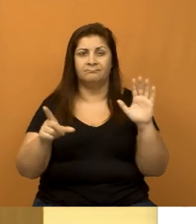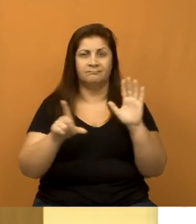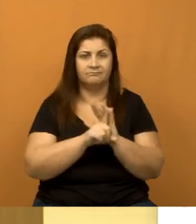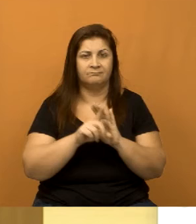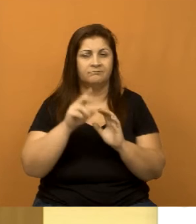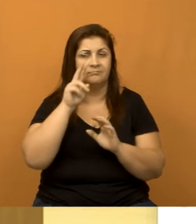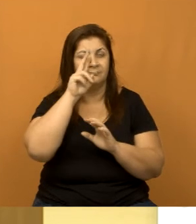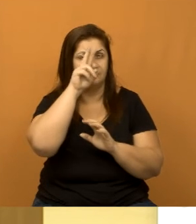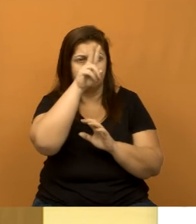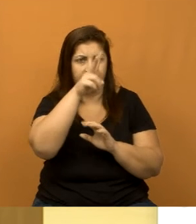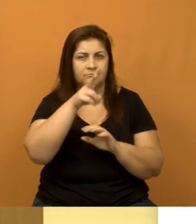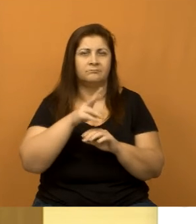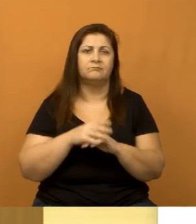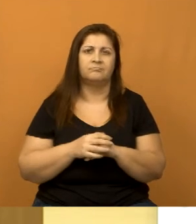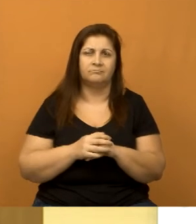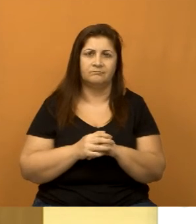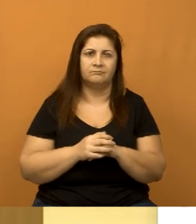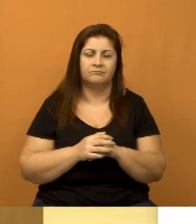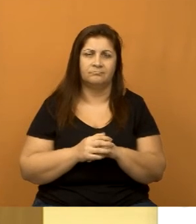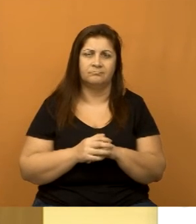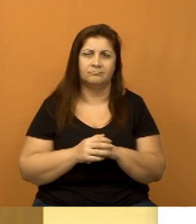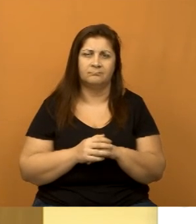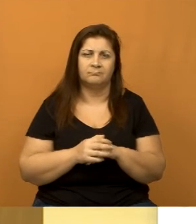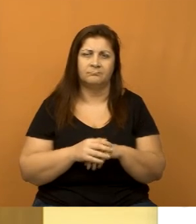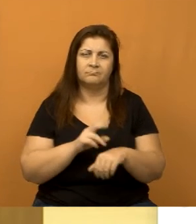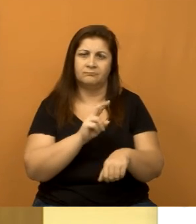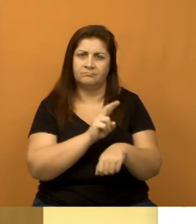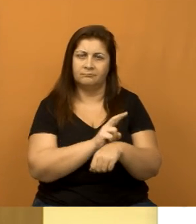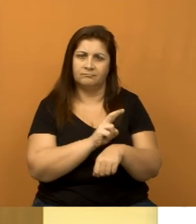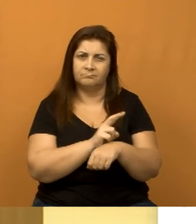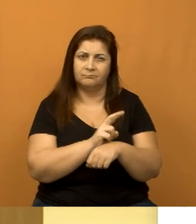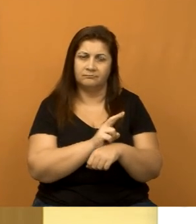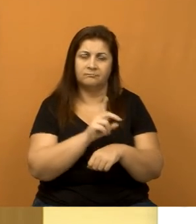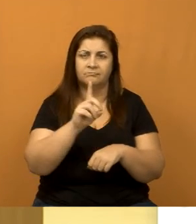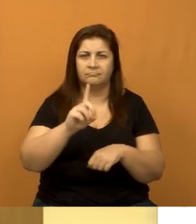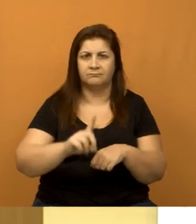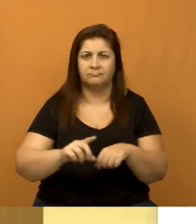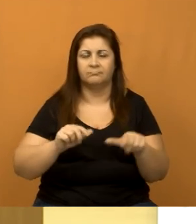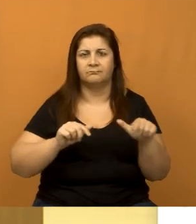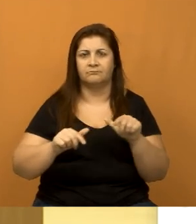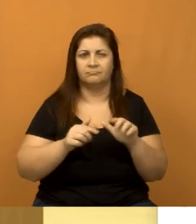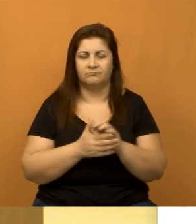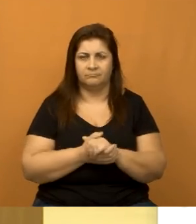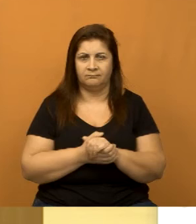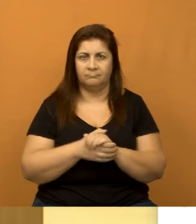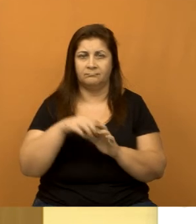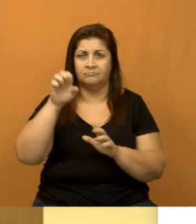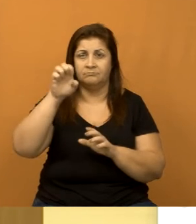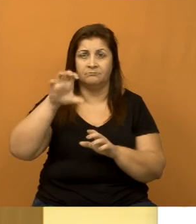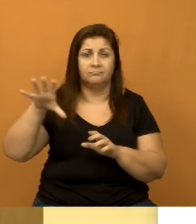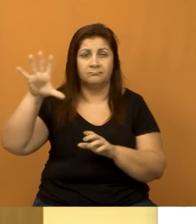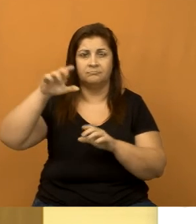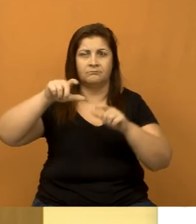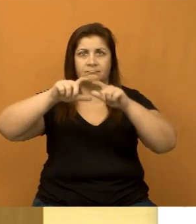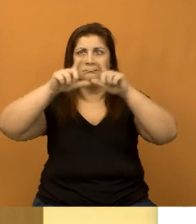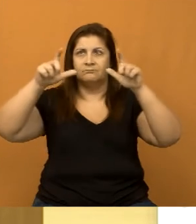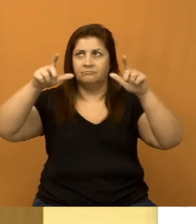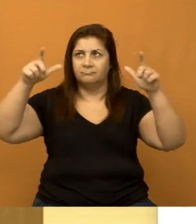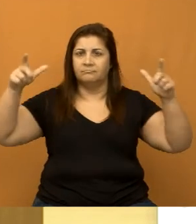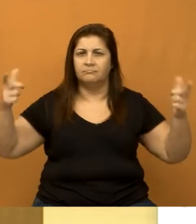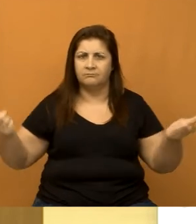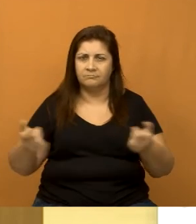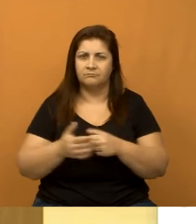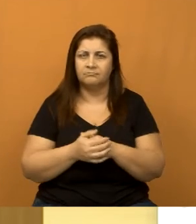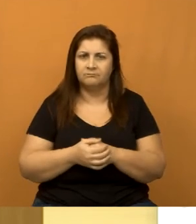que diz respeito à proteção dos direitos dos trabalhadores. E a Europa cresce, e os países lá têm índices